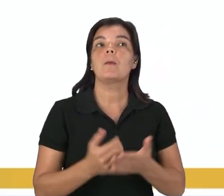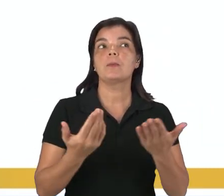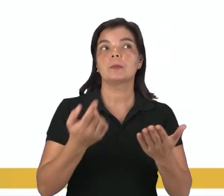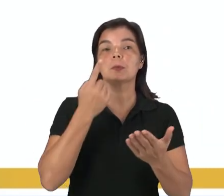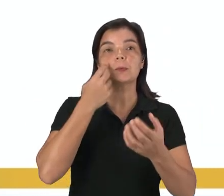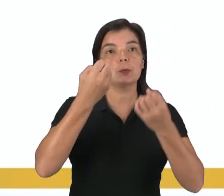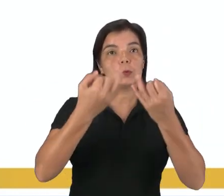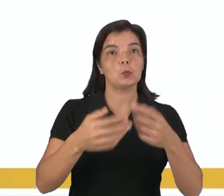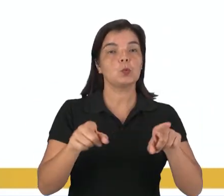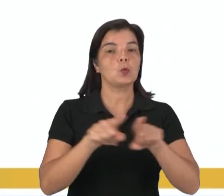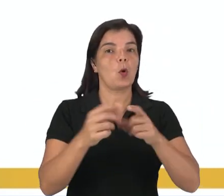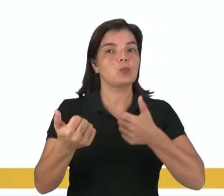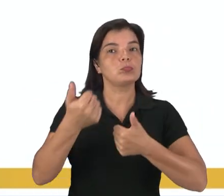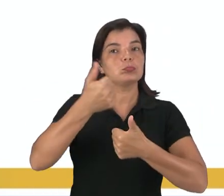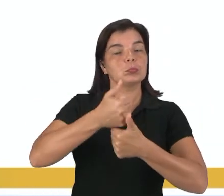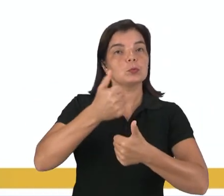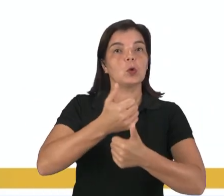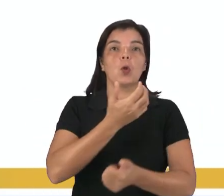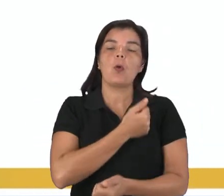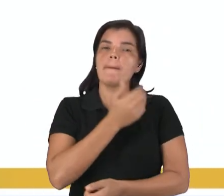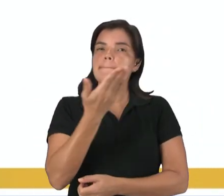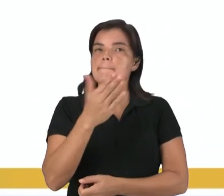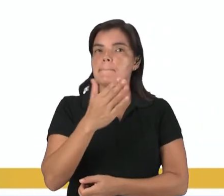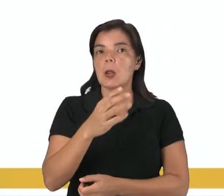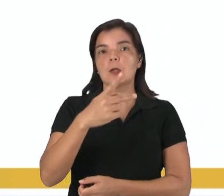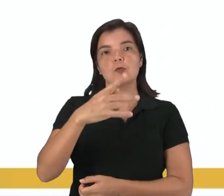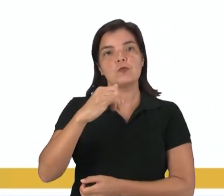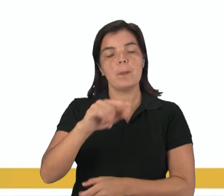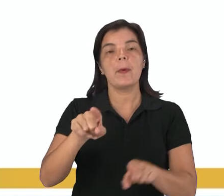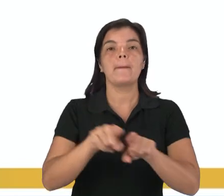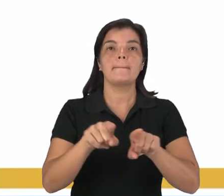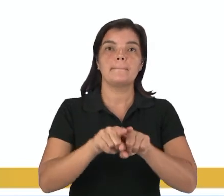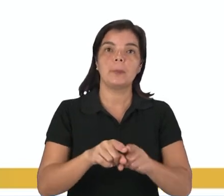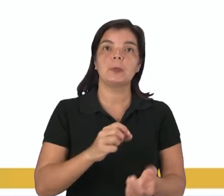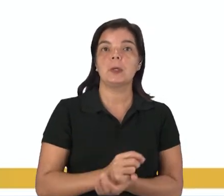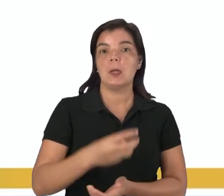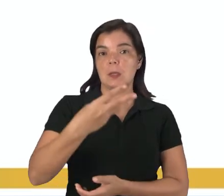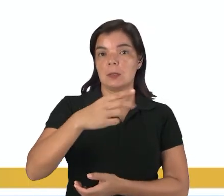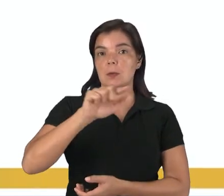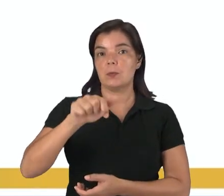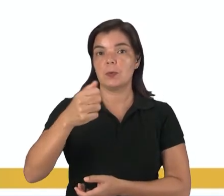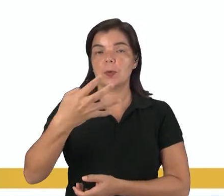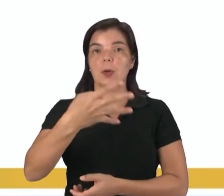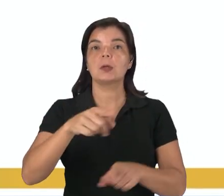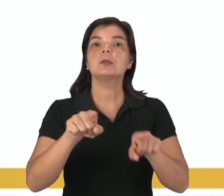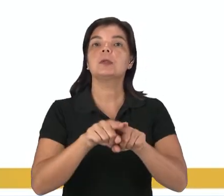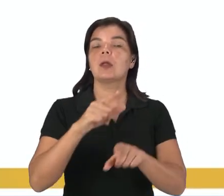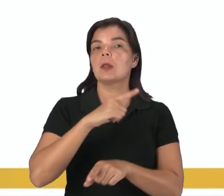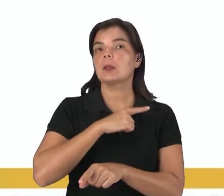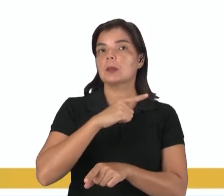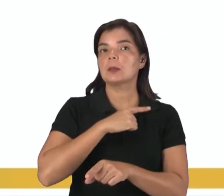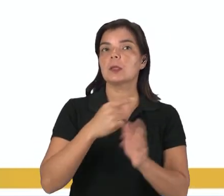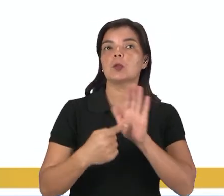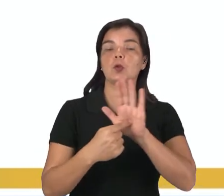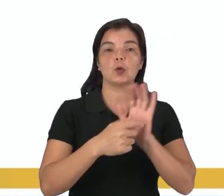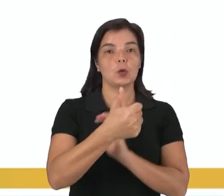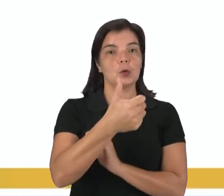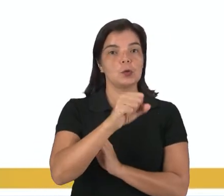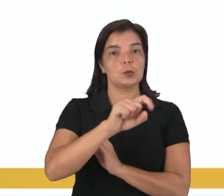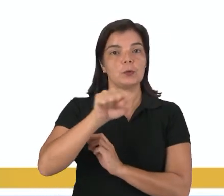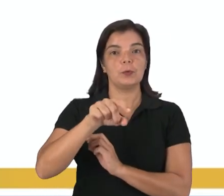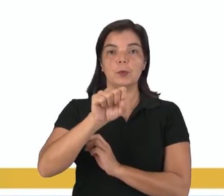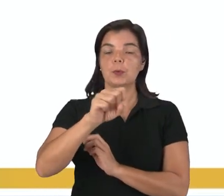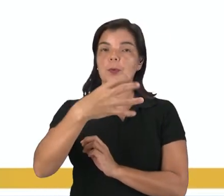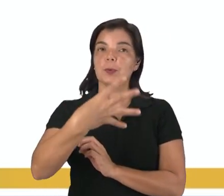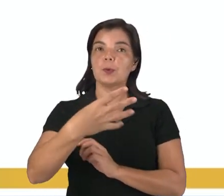tão fazendo e substituição do valor aproximado de pe por 3,14 temos a expressão